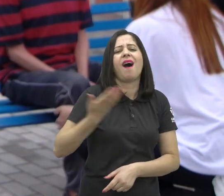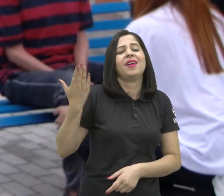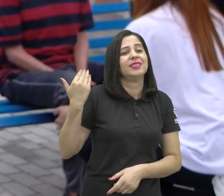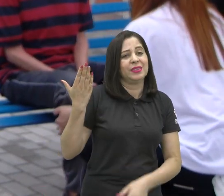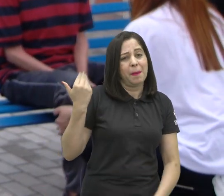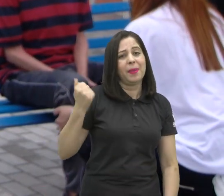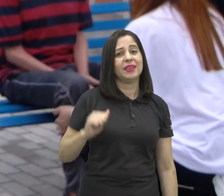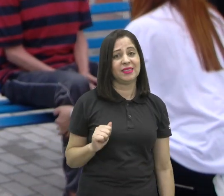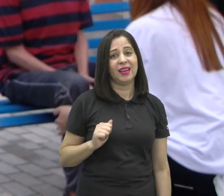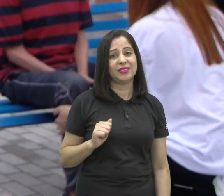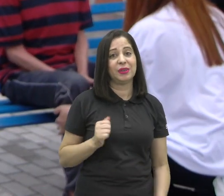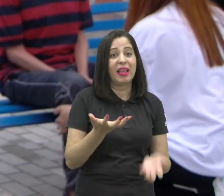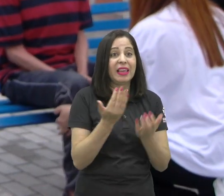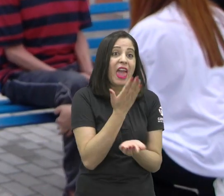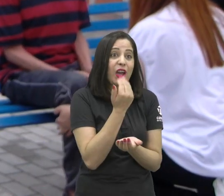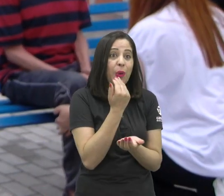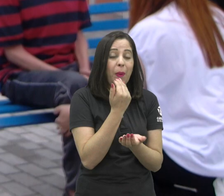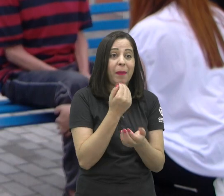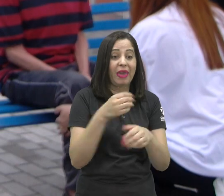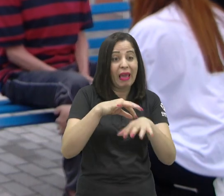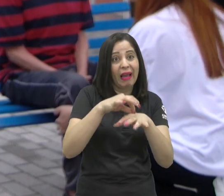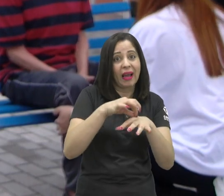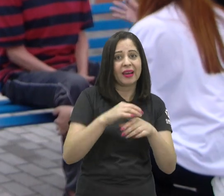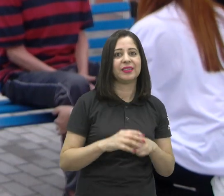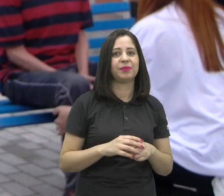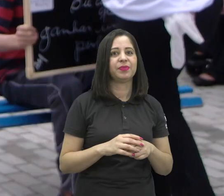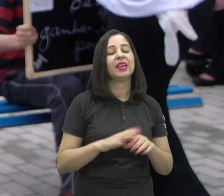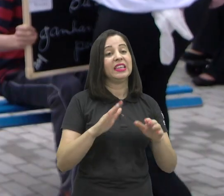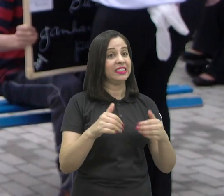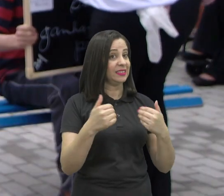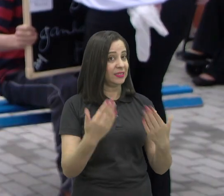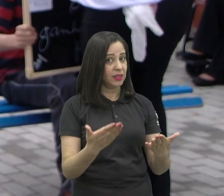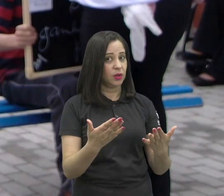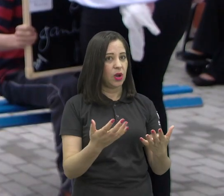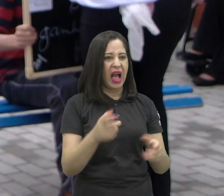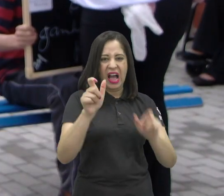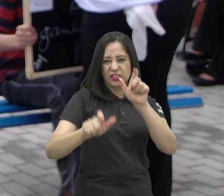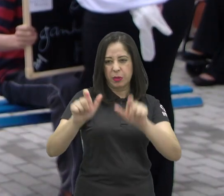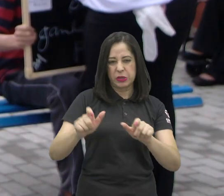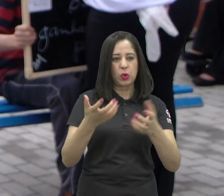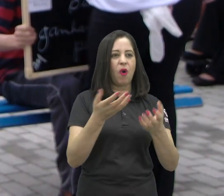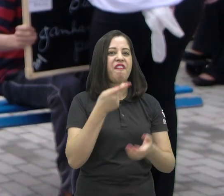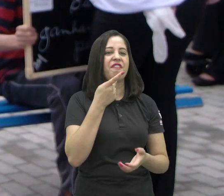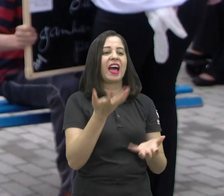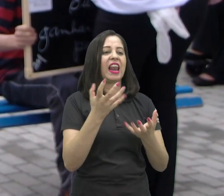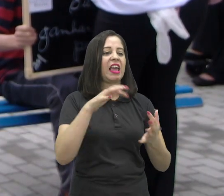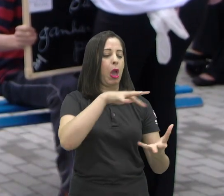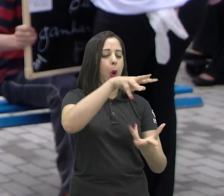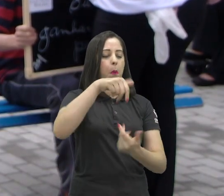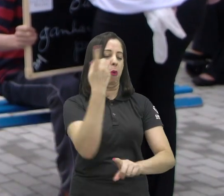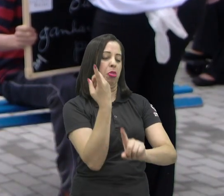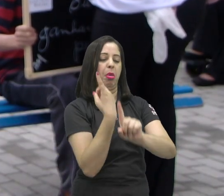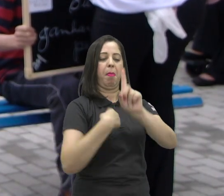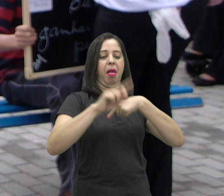da infância, aquele momento gostoso da infância. Então, ele quis comer rabada com polenta. Todo mundo gosta de querer dizer que quer transformar o mundo, mas a